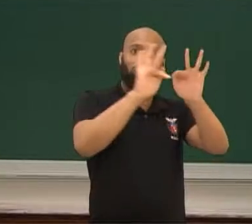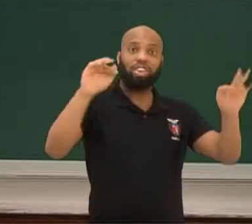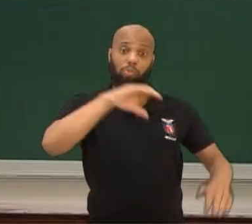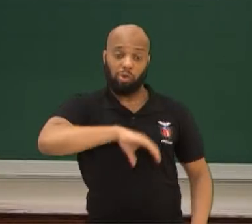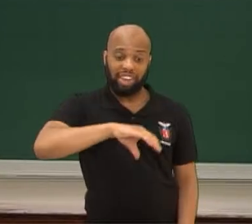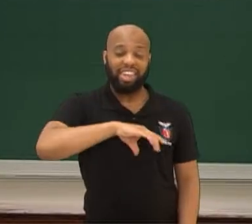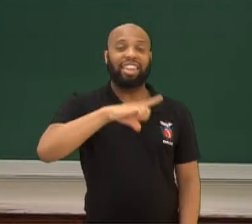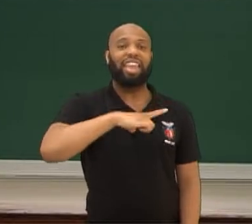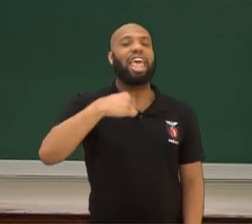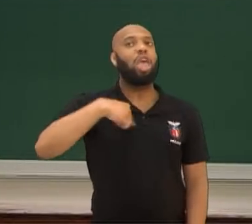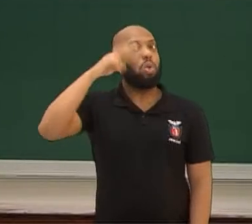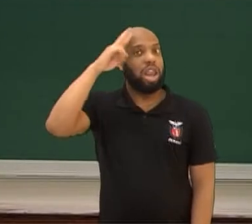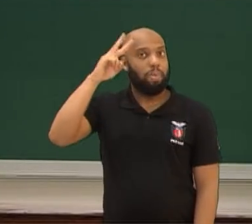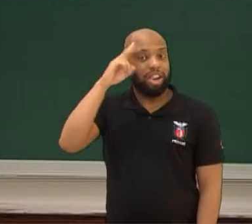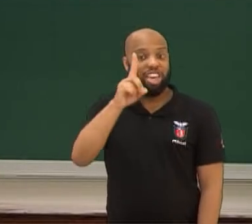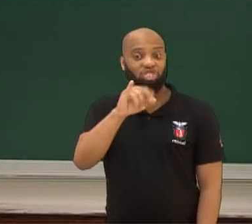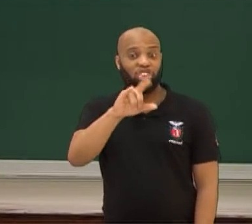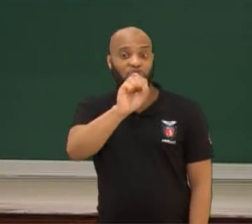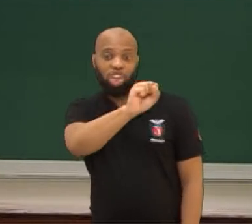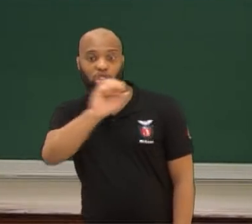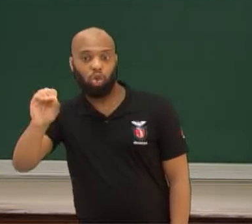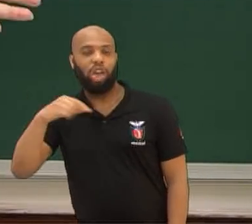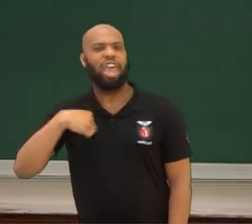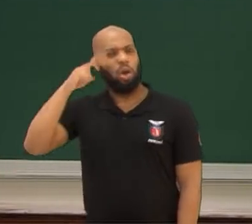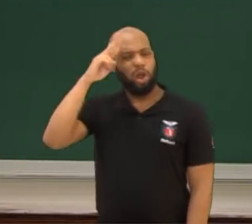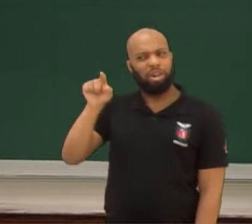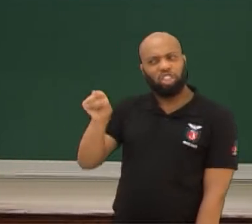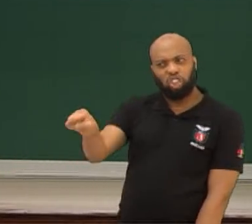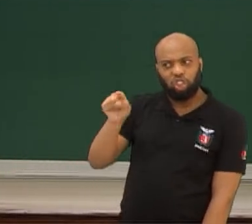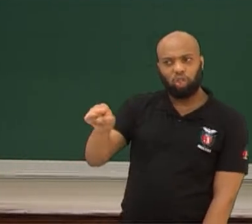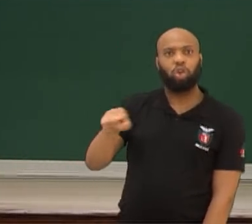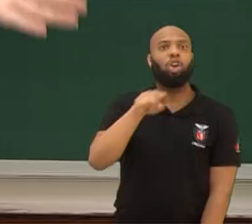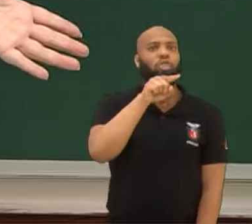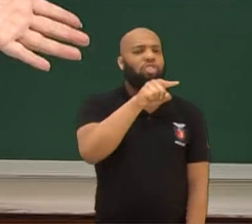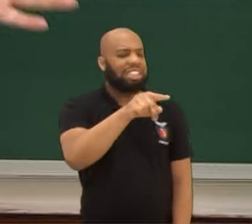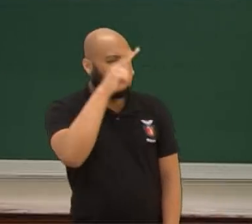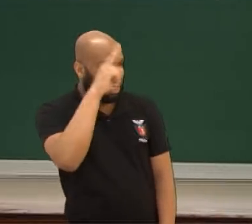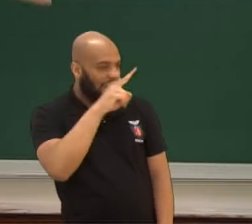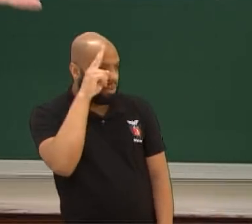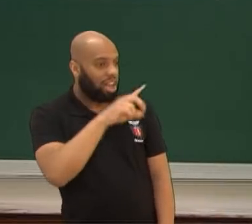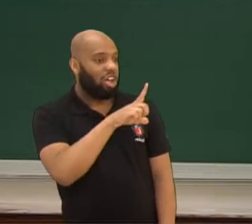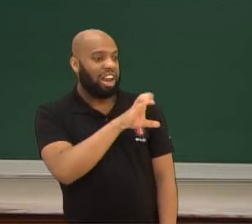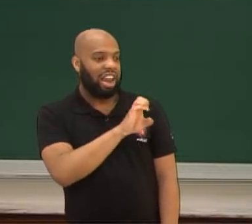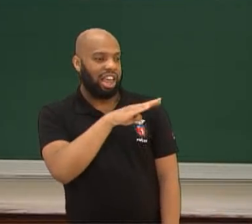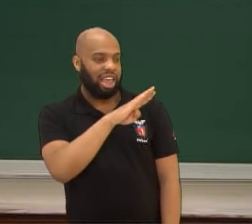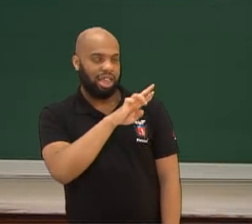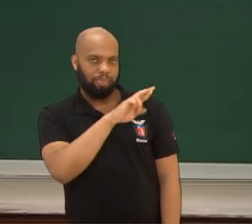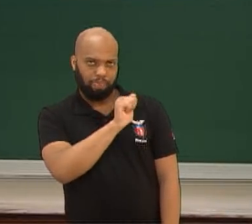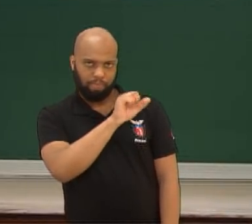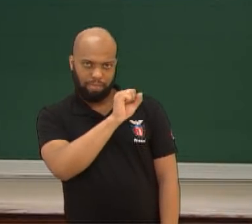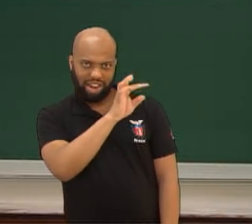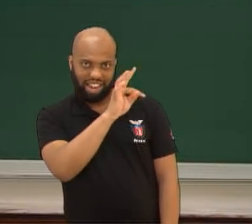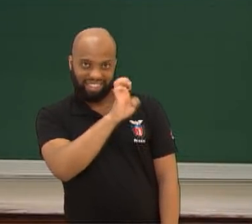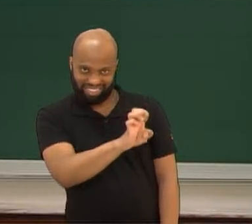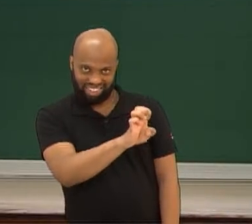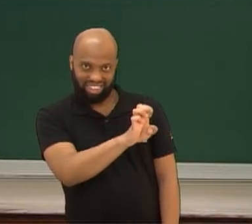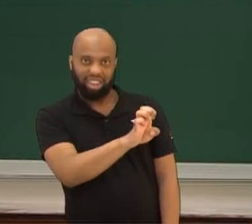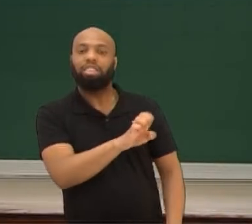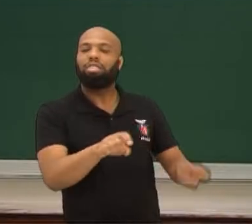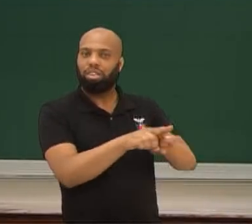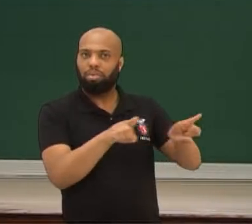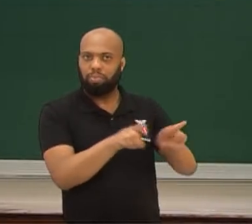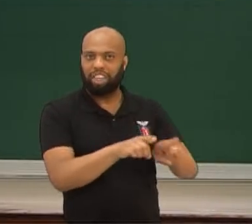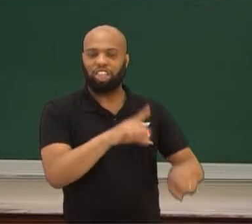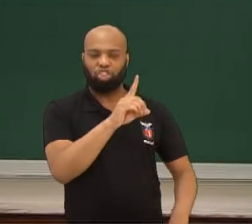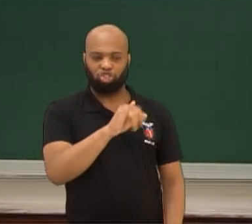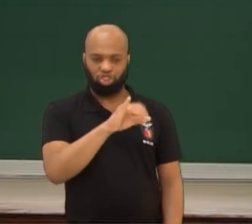lembrei disso, tu te lembraste disso, né? Tu te lembrastes, né, disso, ele se lembraste, por aí